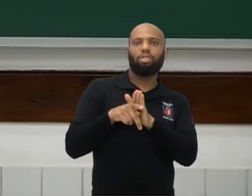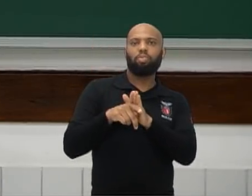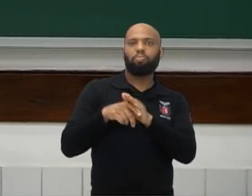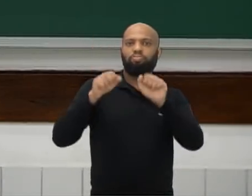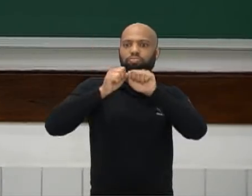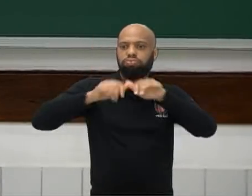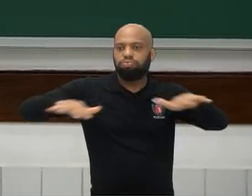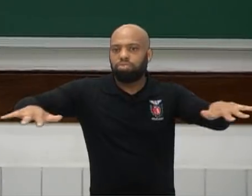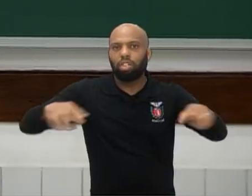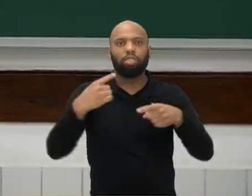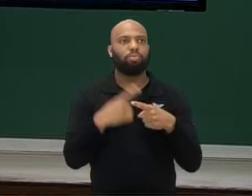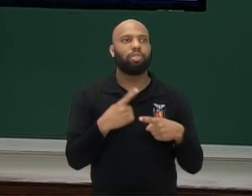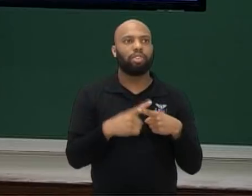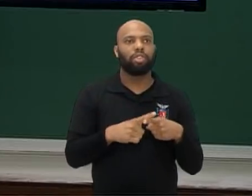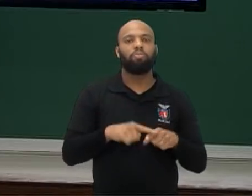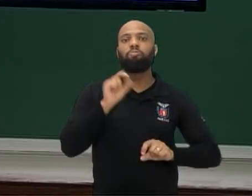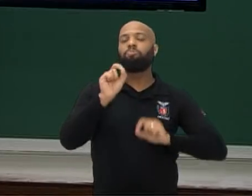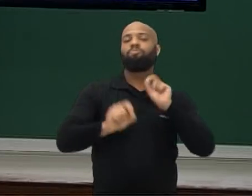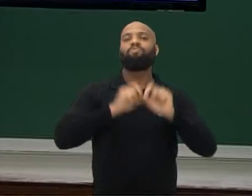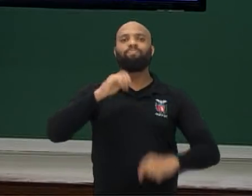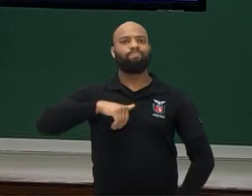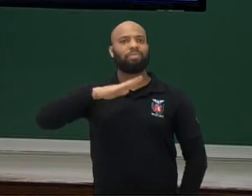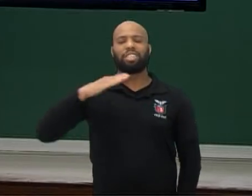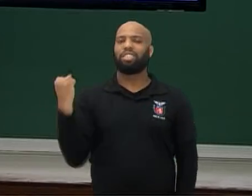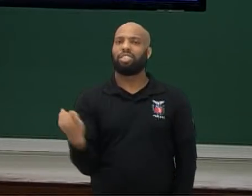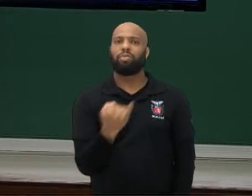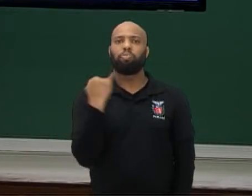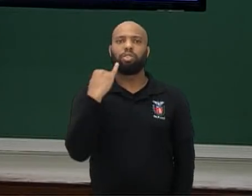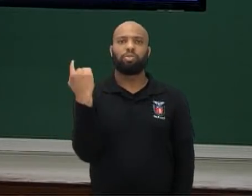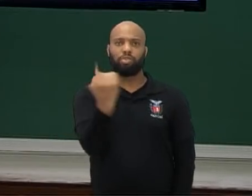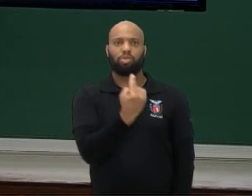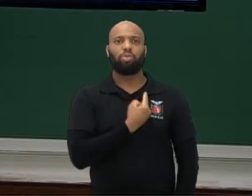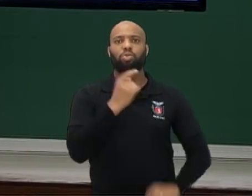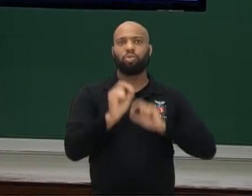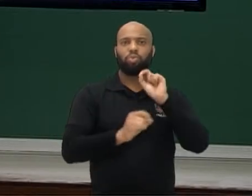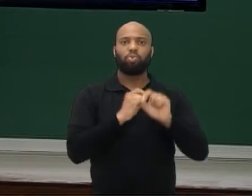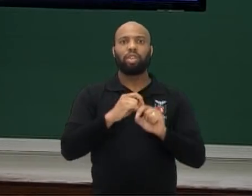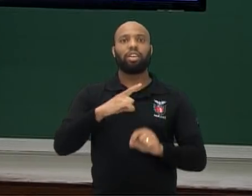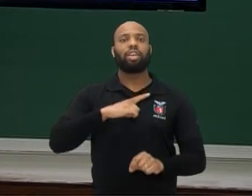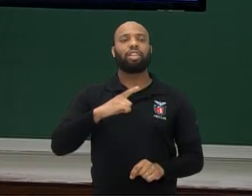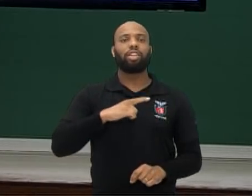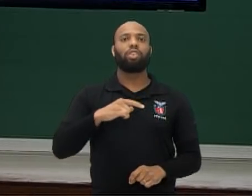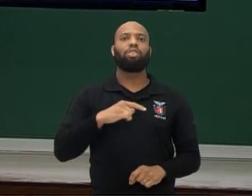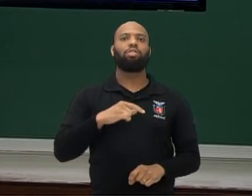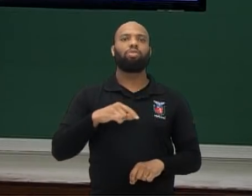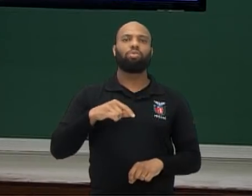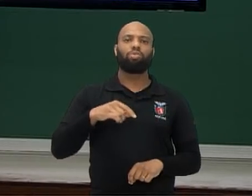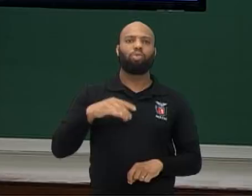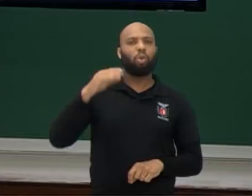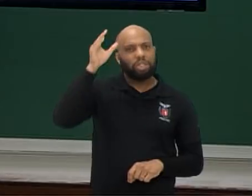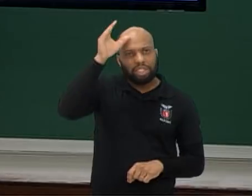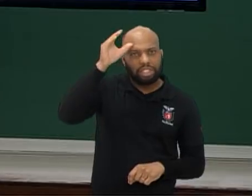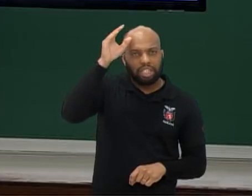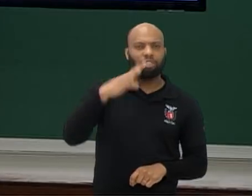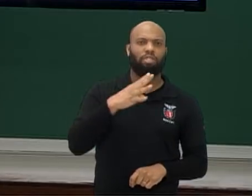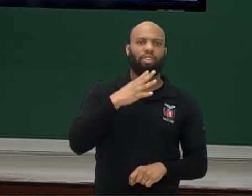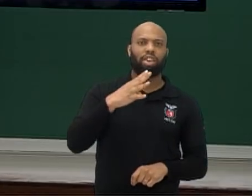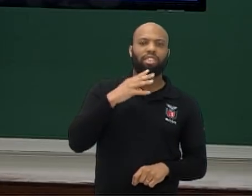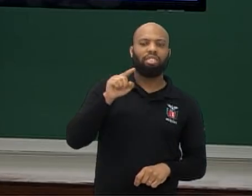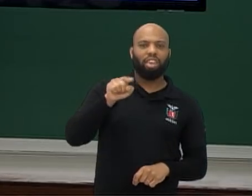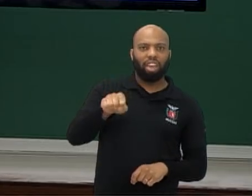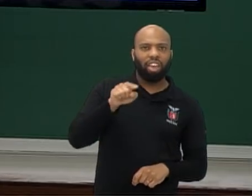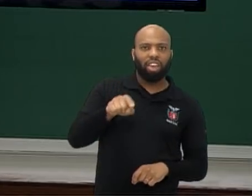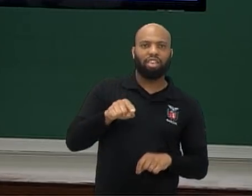Por quê? Porque o mais importante para nós é tomar ciência, conhecer essa doença, saber como que a